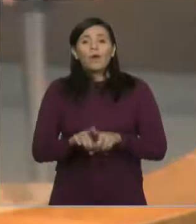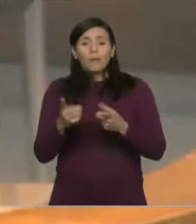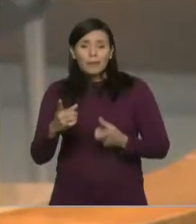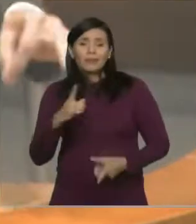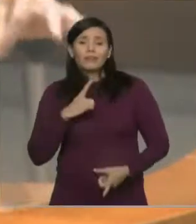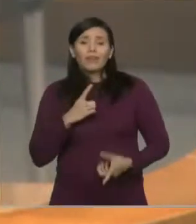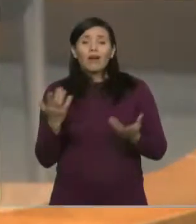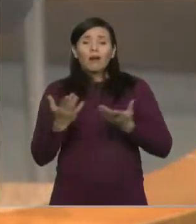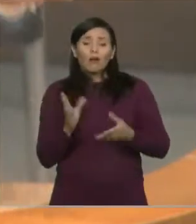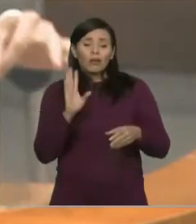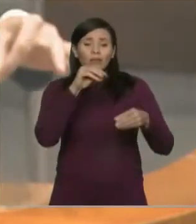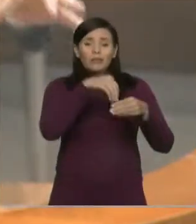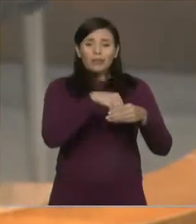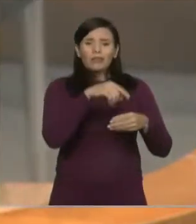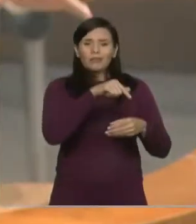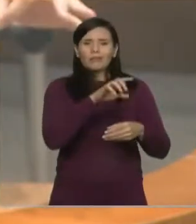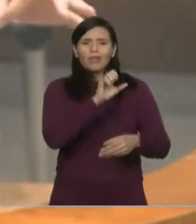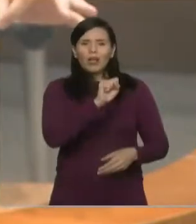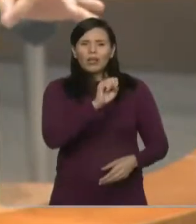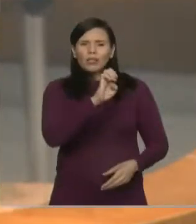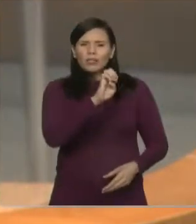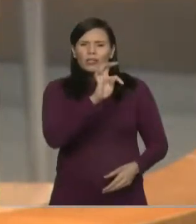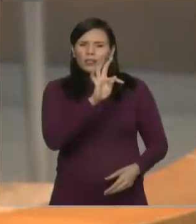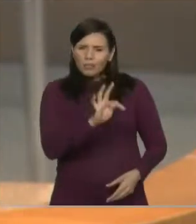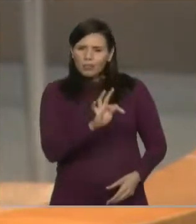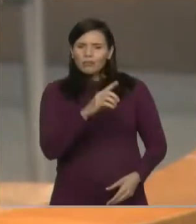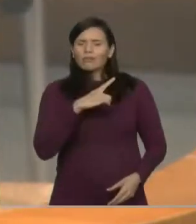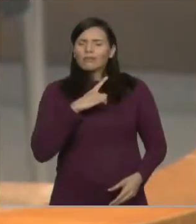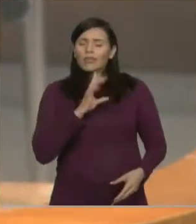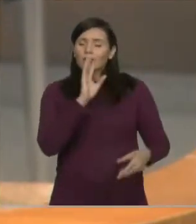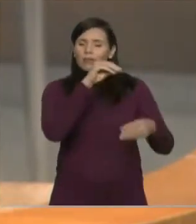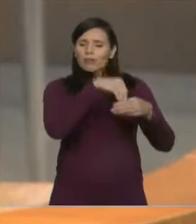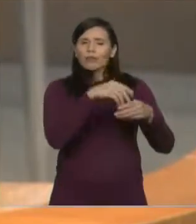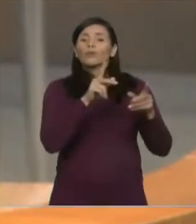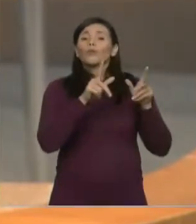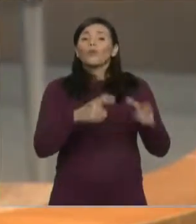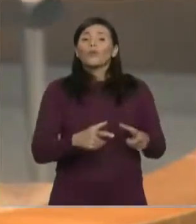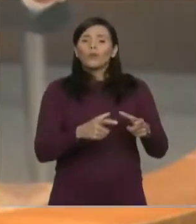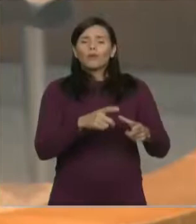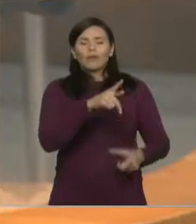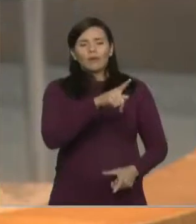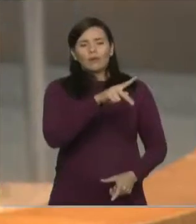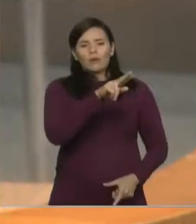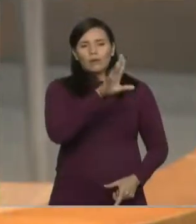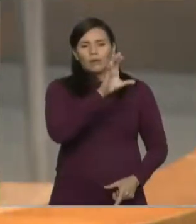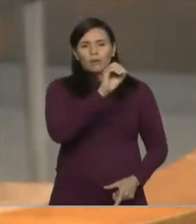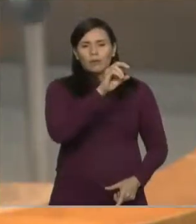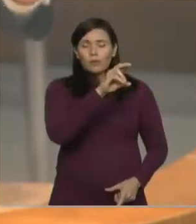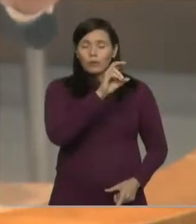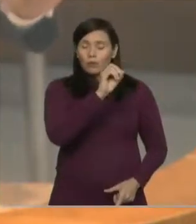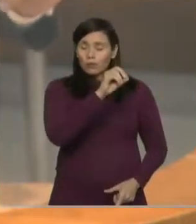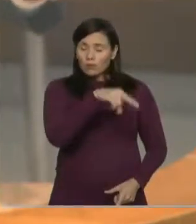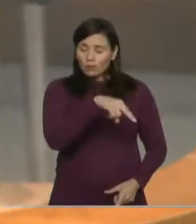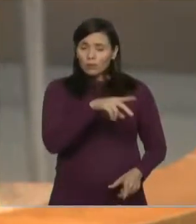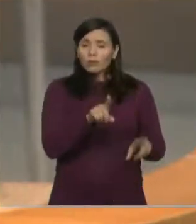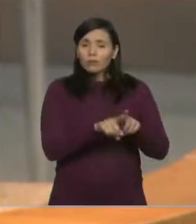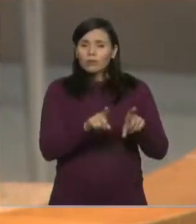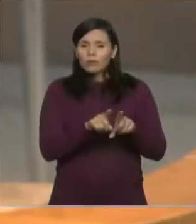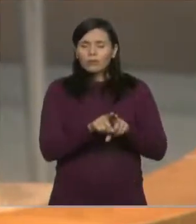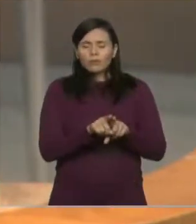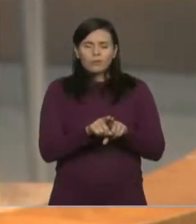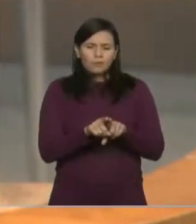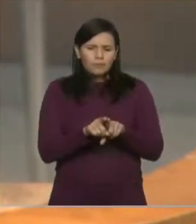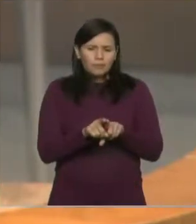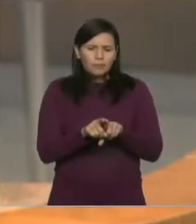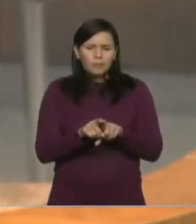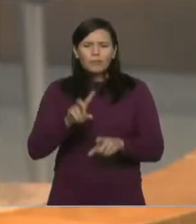PROCON, postos de atendimento do SET para comercialização do bilhete único, do Vale Transporte, da recarga